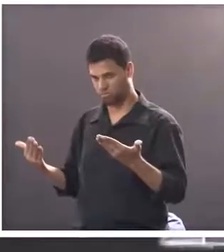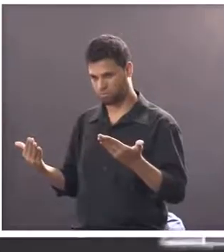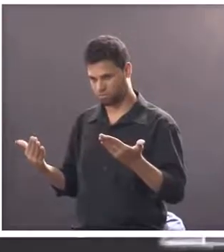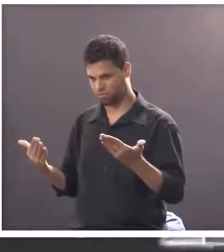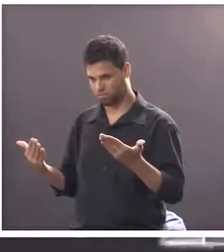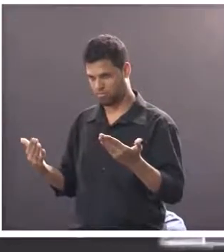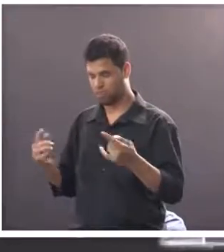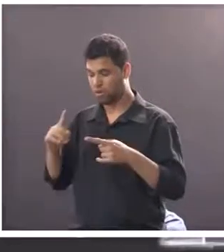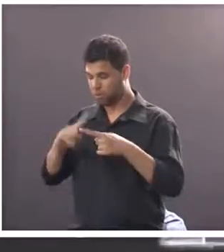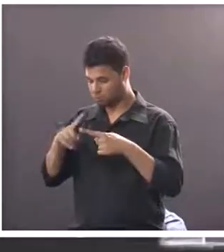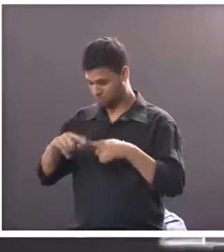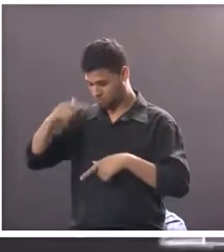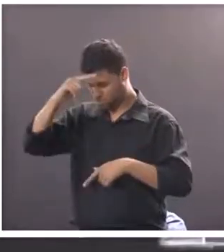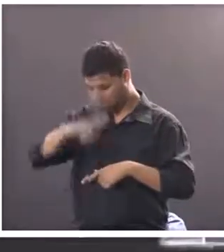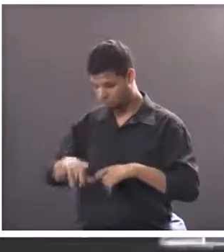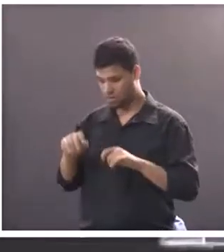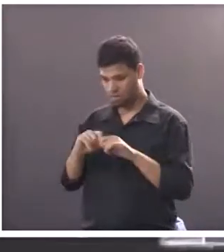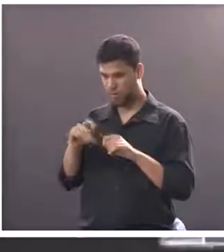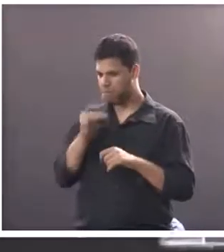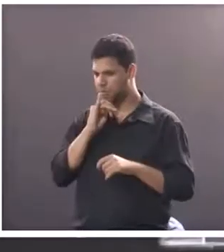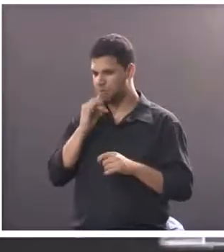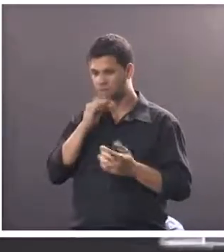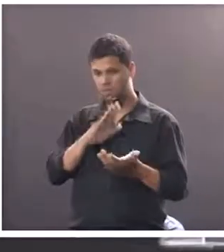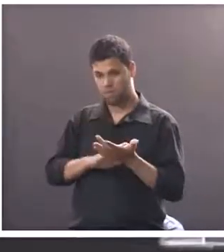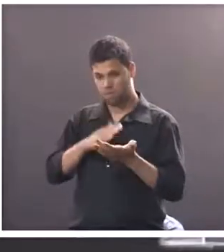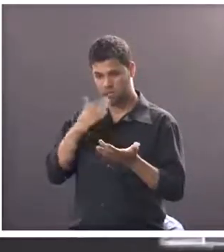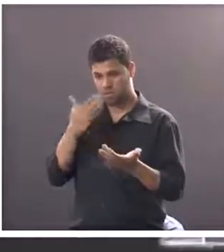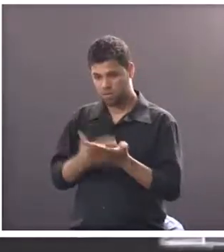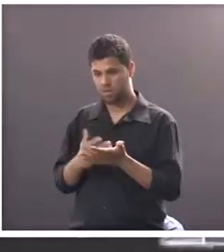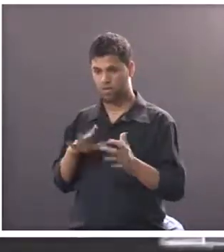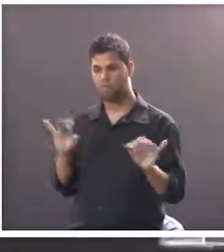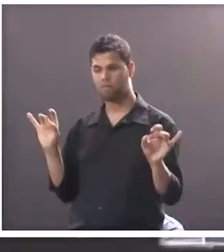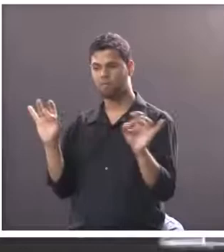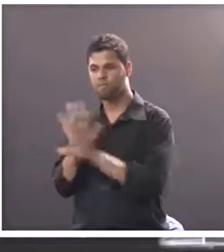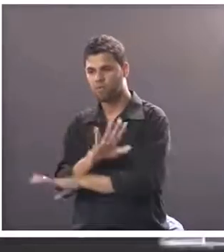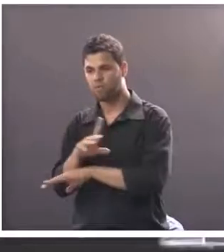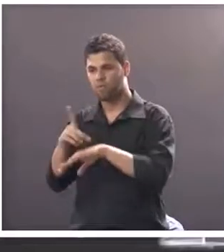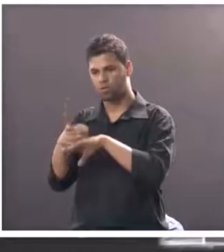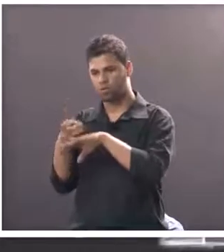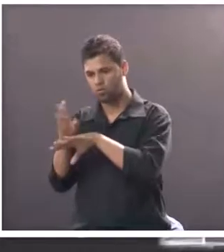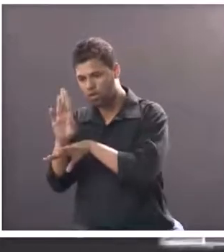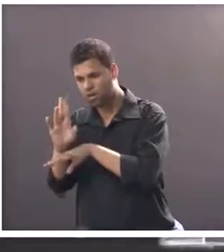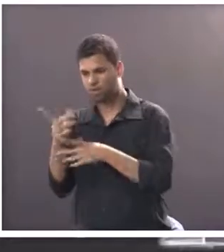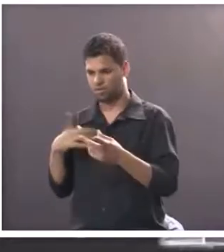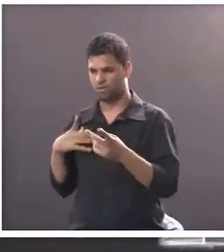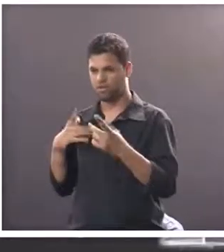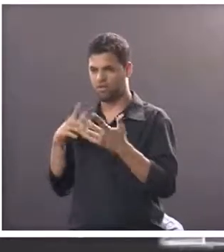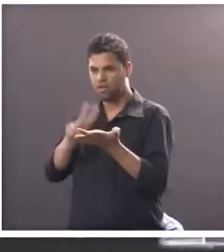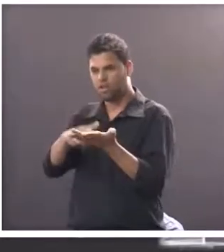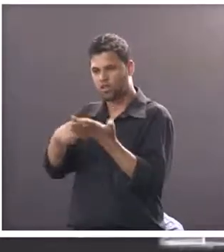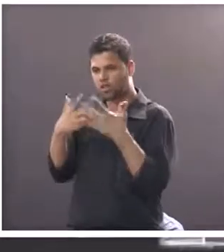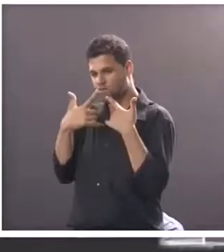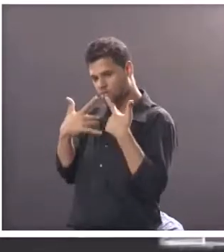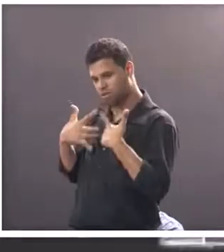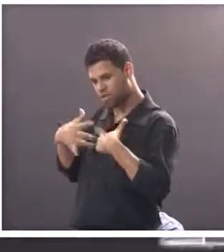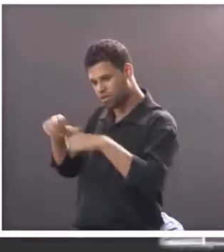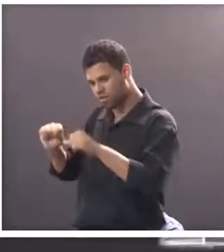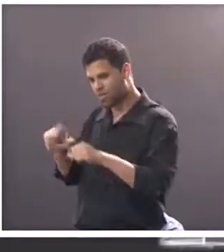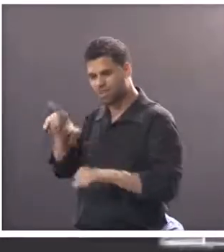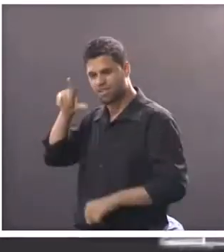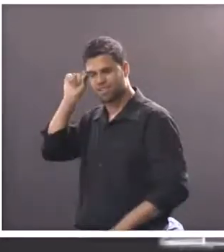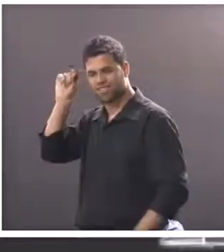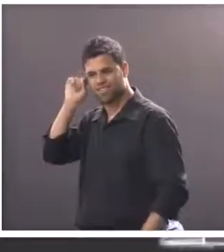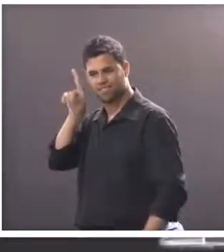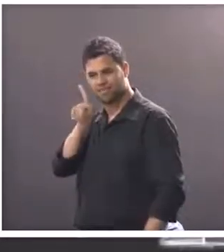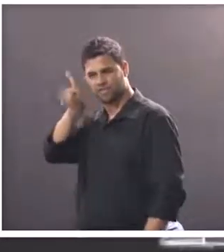não, eu estou fazendo agora, terminando meu PhD em tradução linguística na Gallaudet,